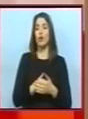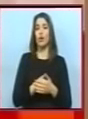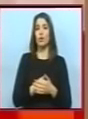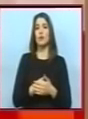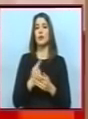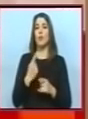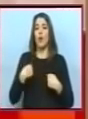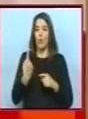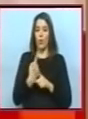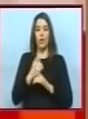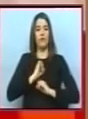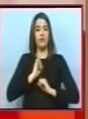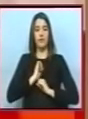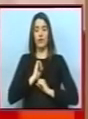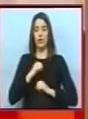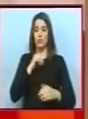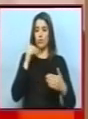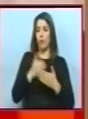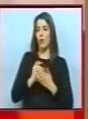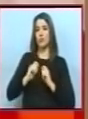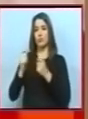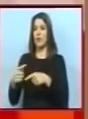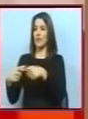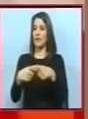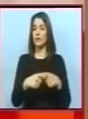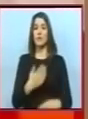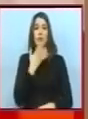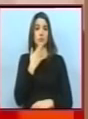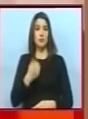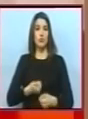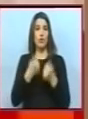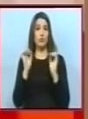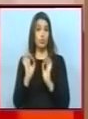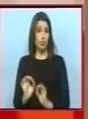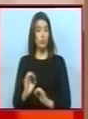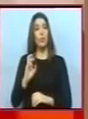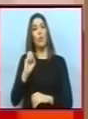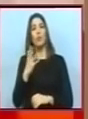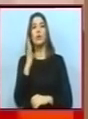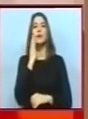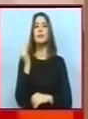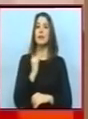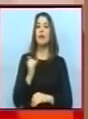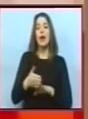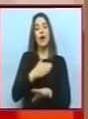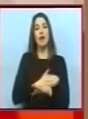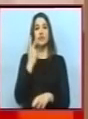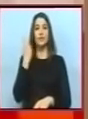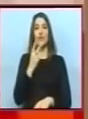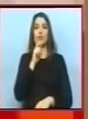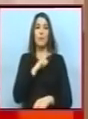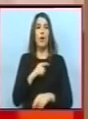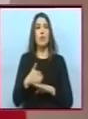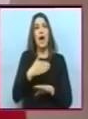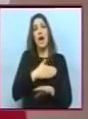a divisão do património para depois da morte, mas também se podem tentar várias coisas em vida, não é? Também se pode fazer uma